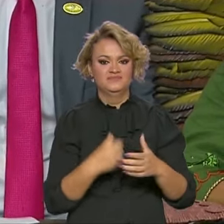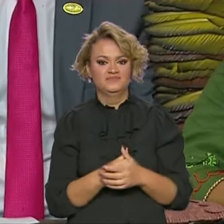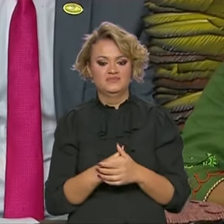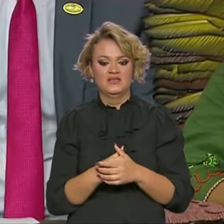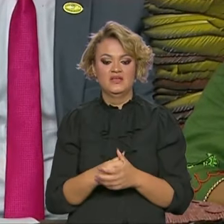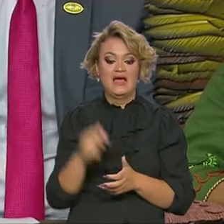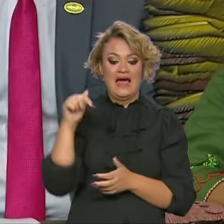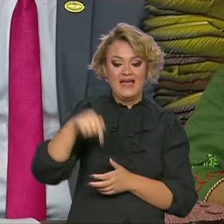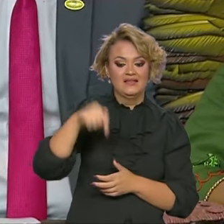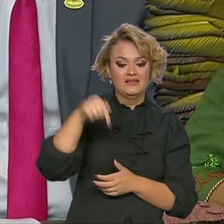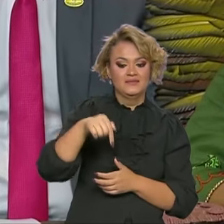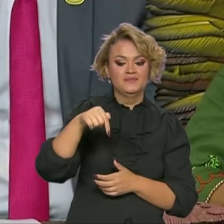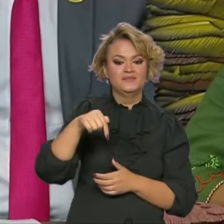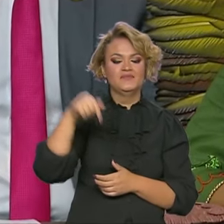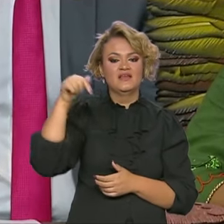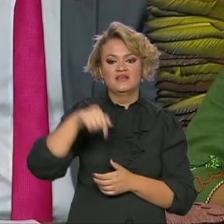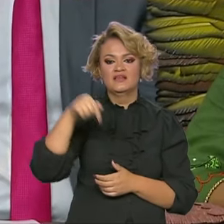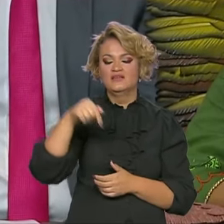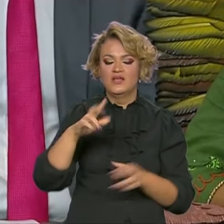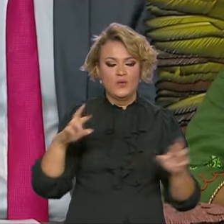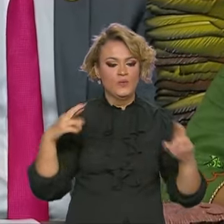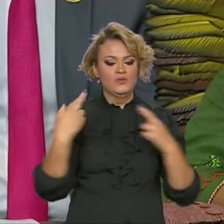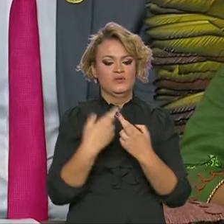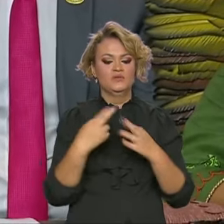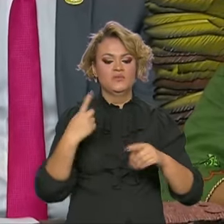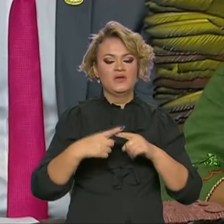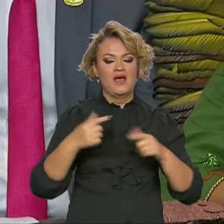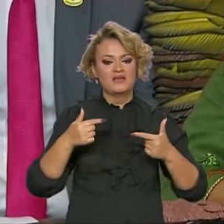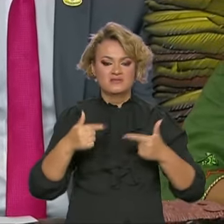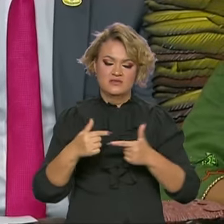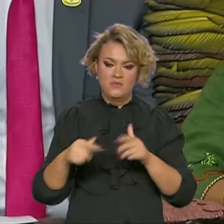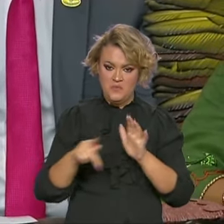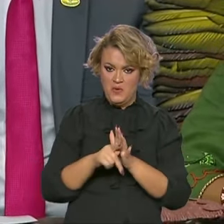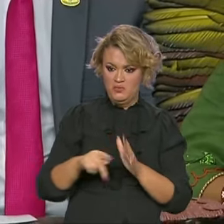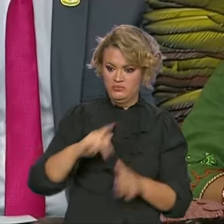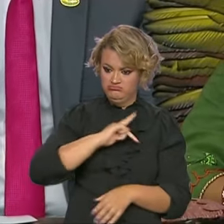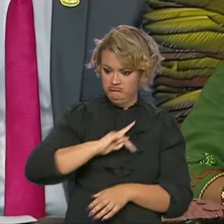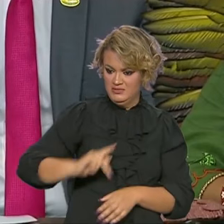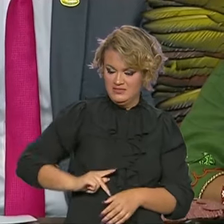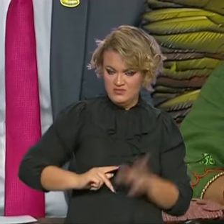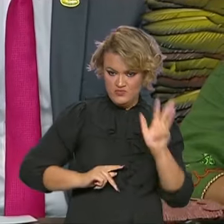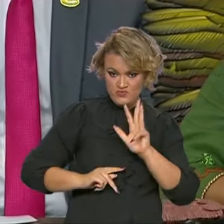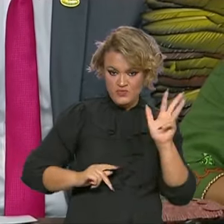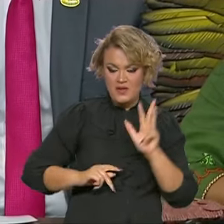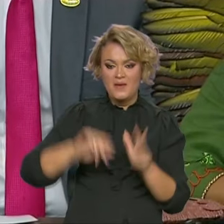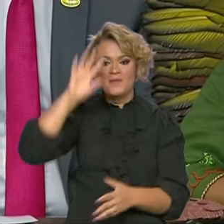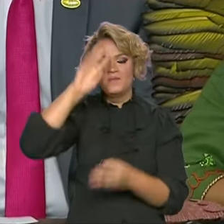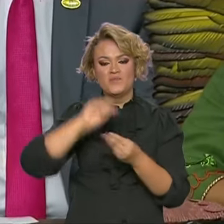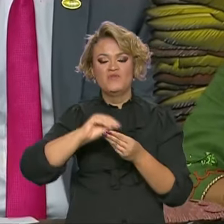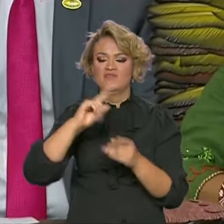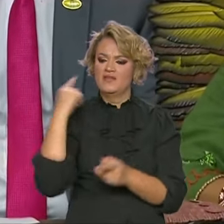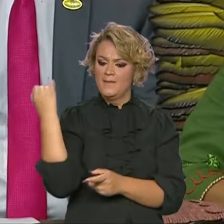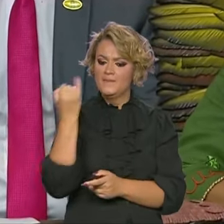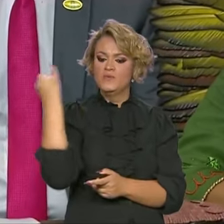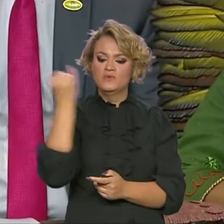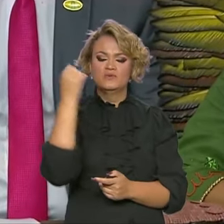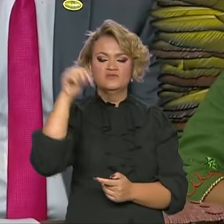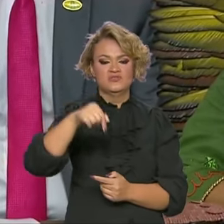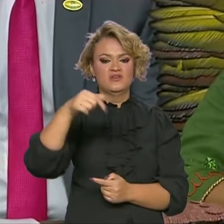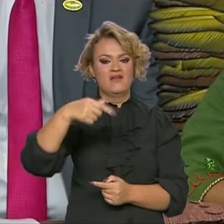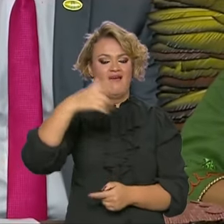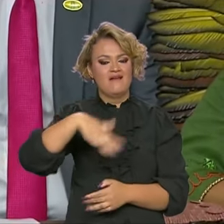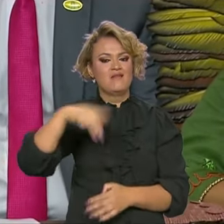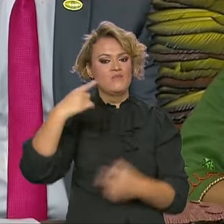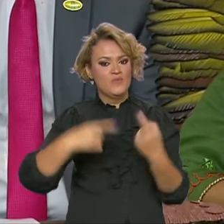de estarmos aqui, reunidos por iniciativa do presidente Lula, é testemunho da importância